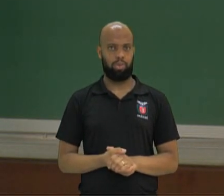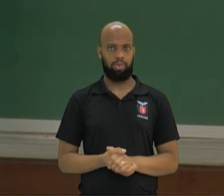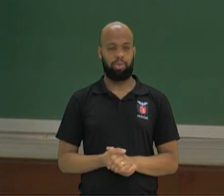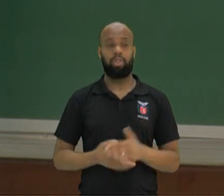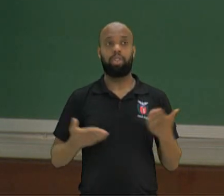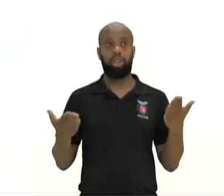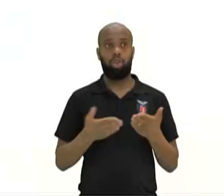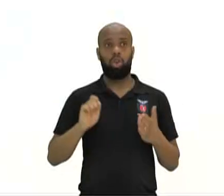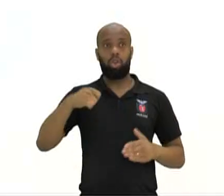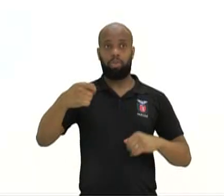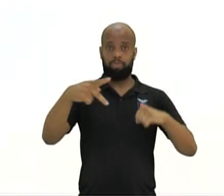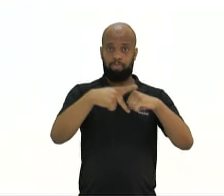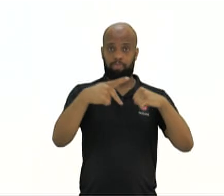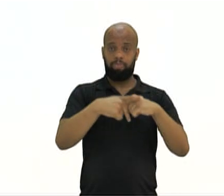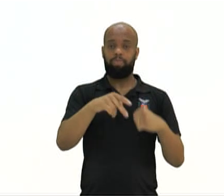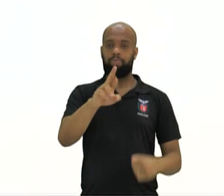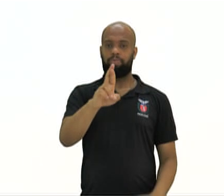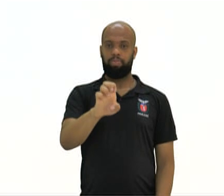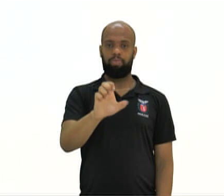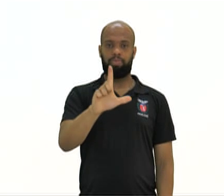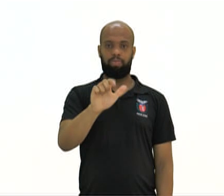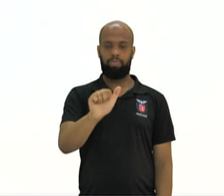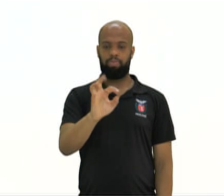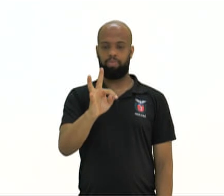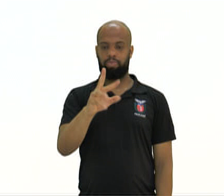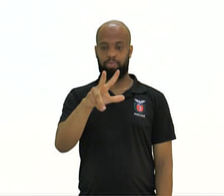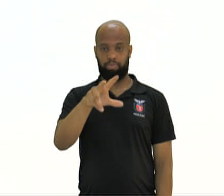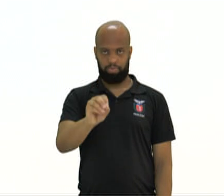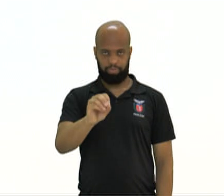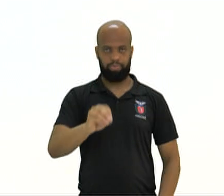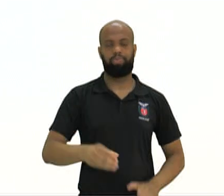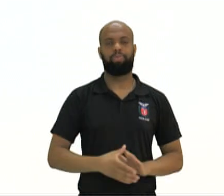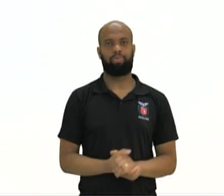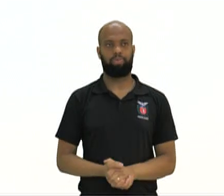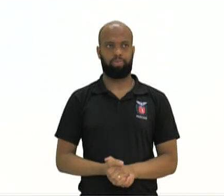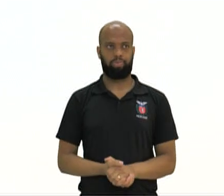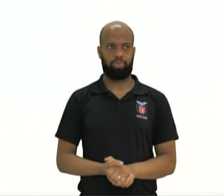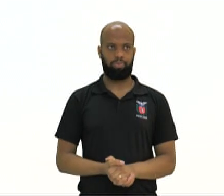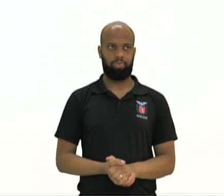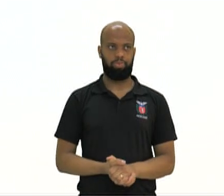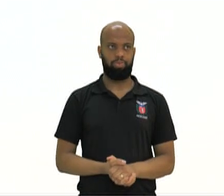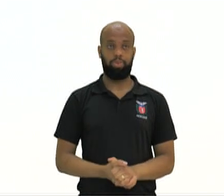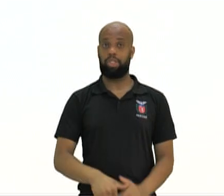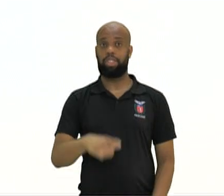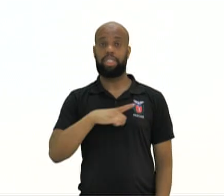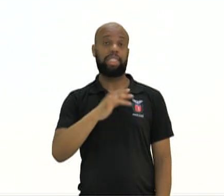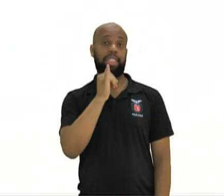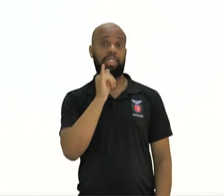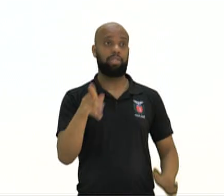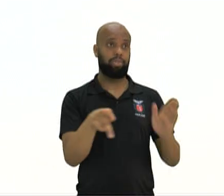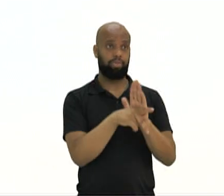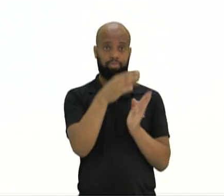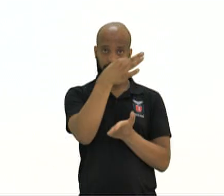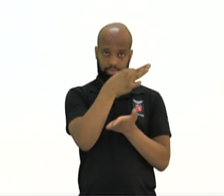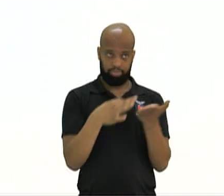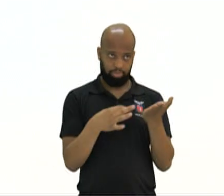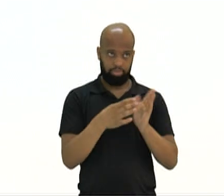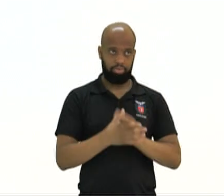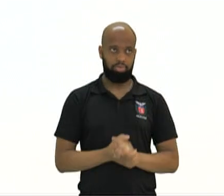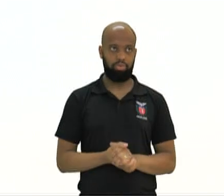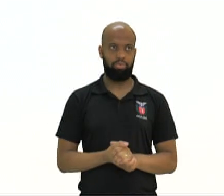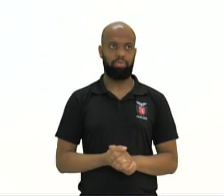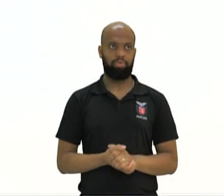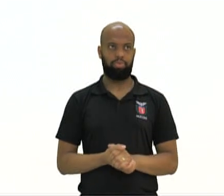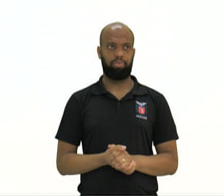pronomes relativos, pessoal, revisar um pouco dos pronomes relativos? Então, olha só. Tem um exemplo do texto que eu tirei aqui justamente